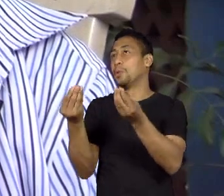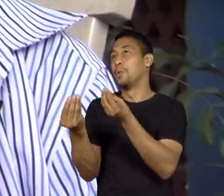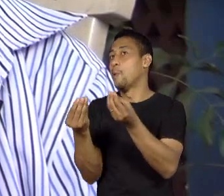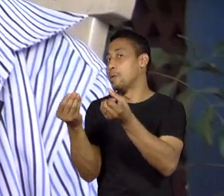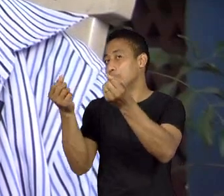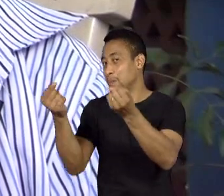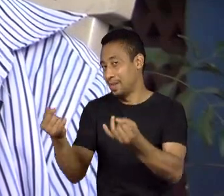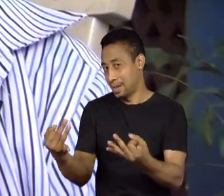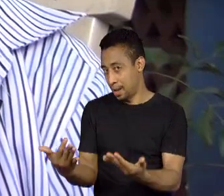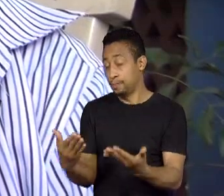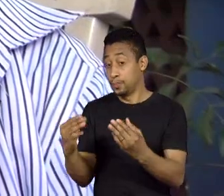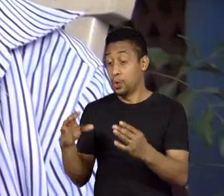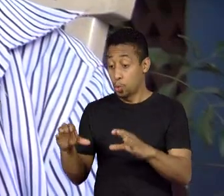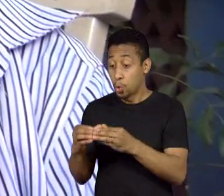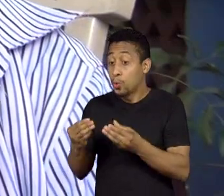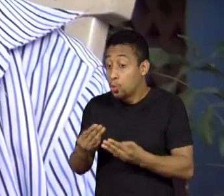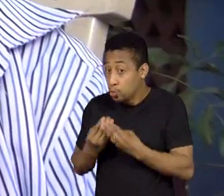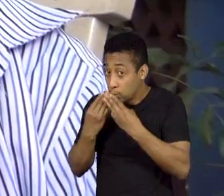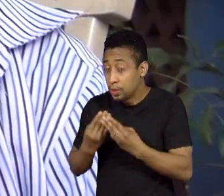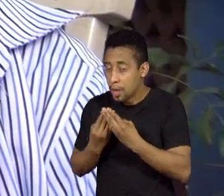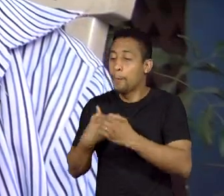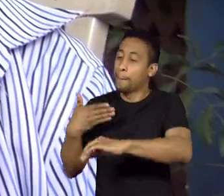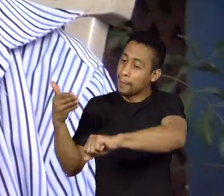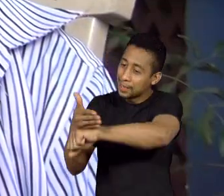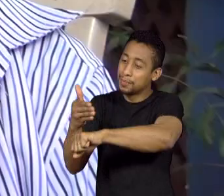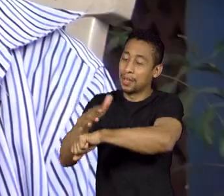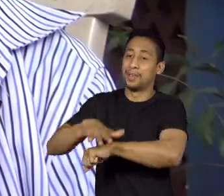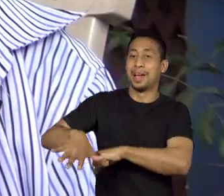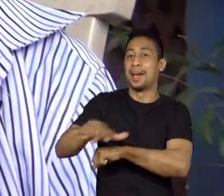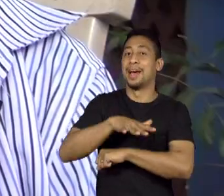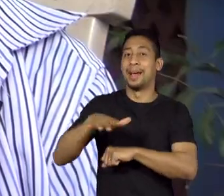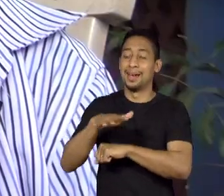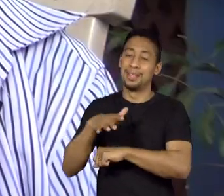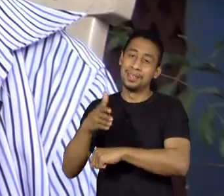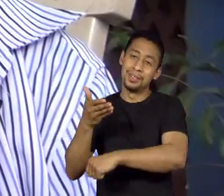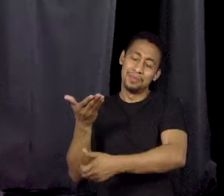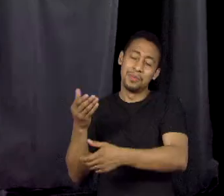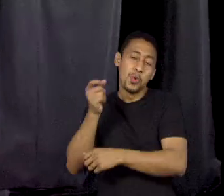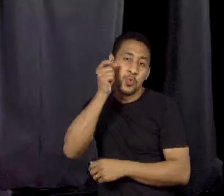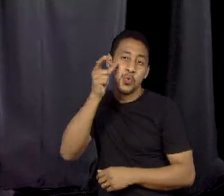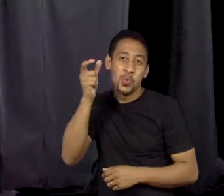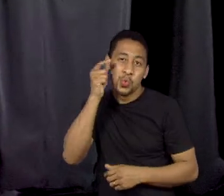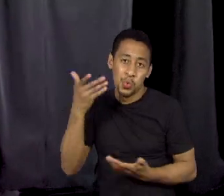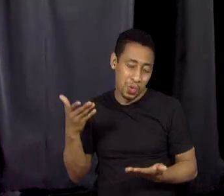de atividades culturais nos lugares por onde transitavam.